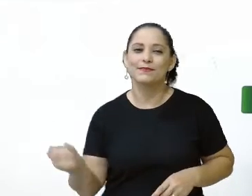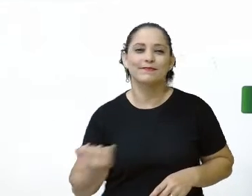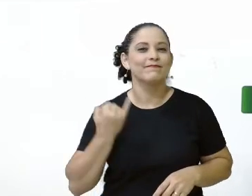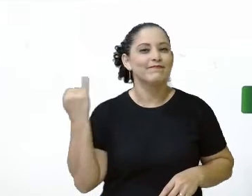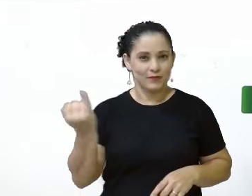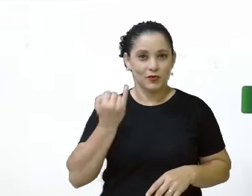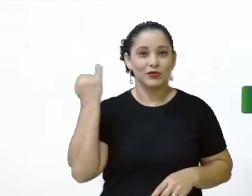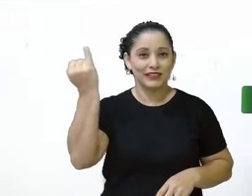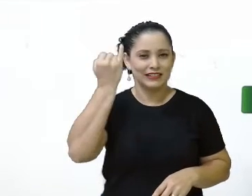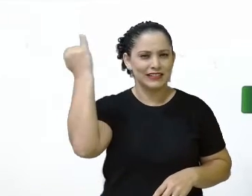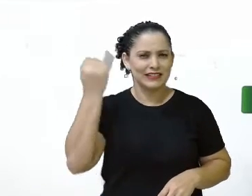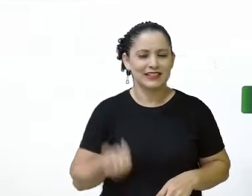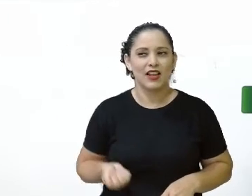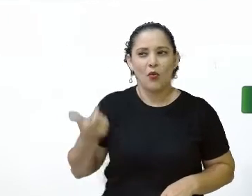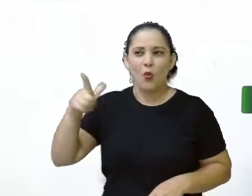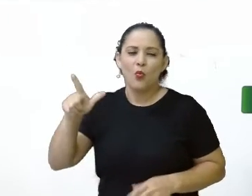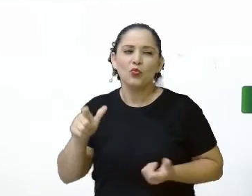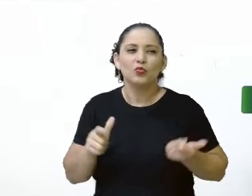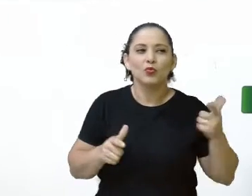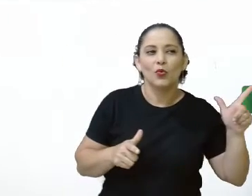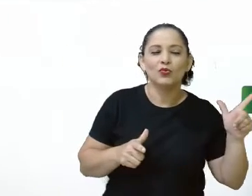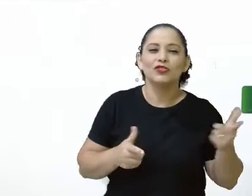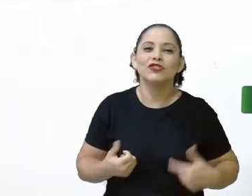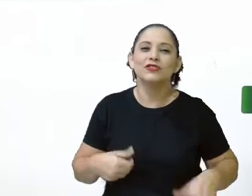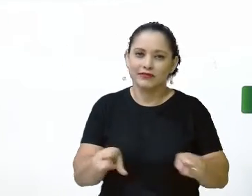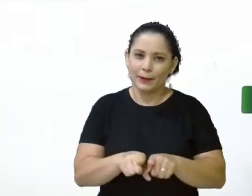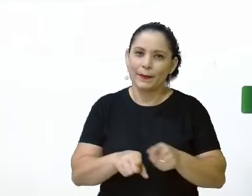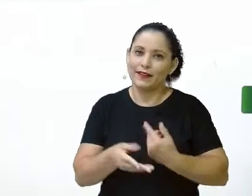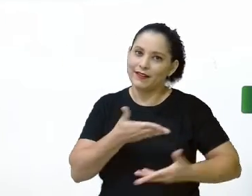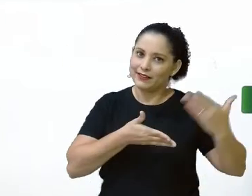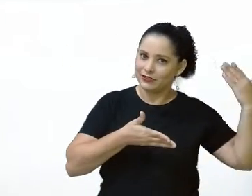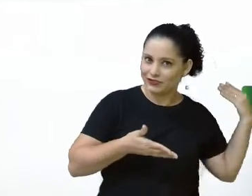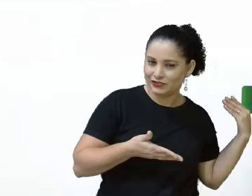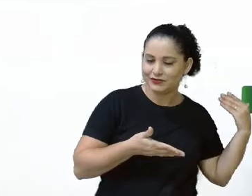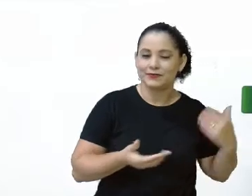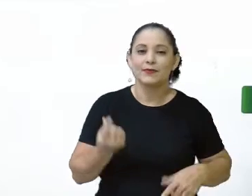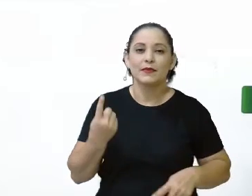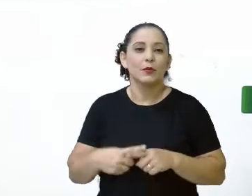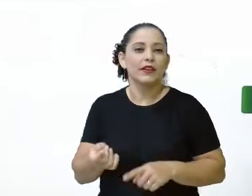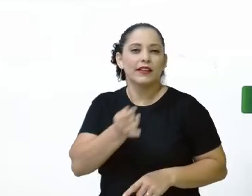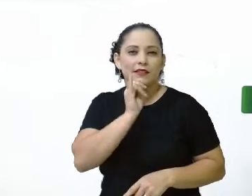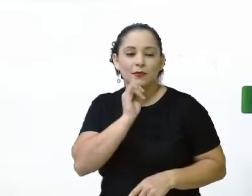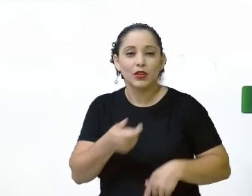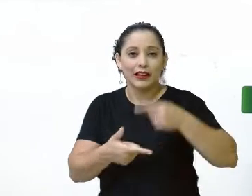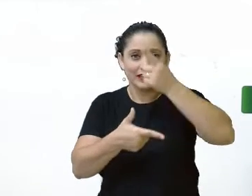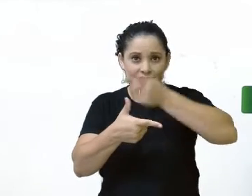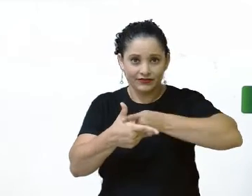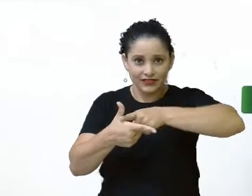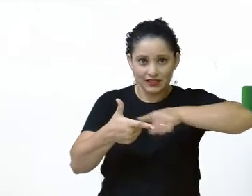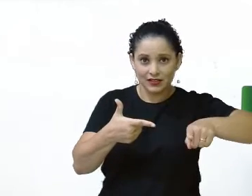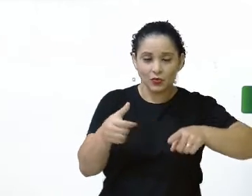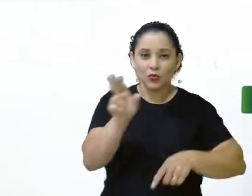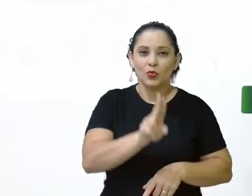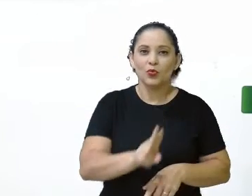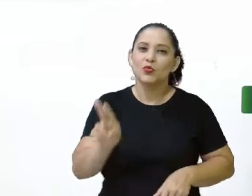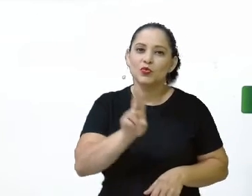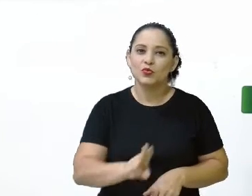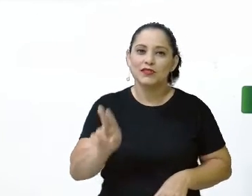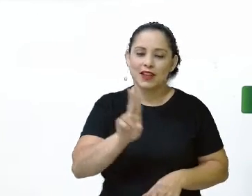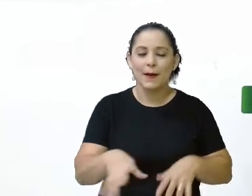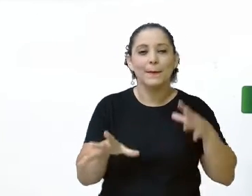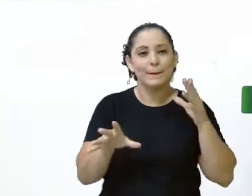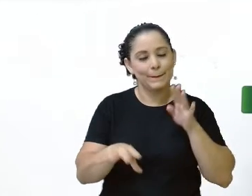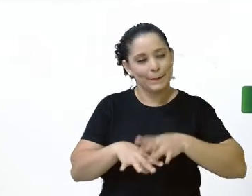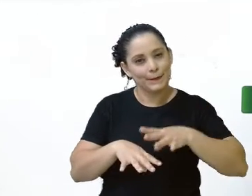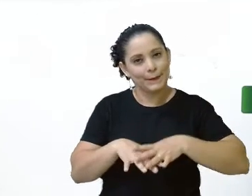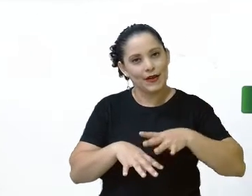importância das outras que a gente estudou. Porque numa conta de divisão, a gente utiliza mais de uma operação